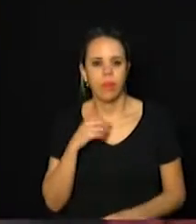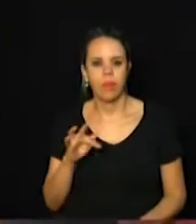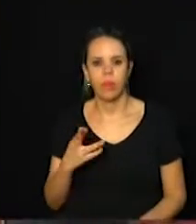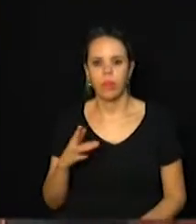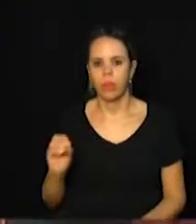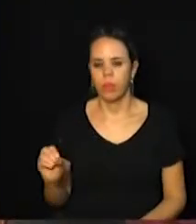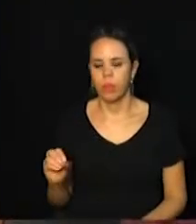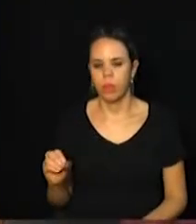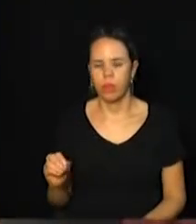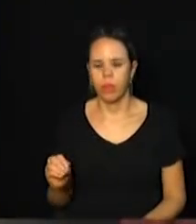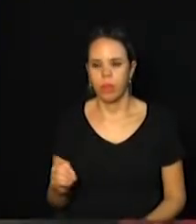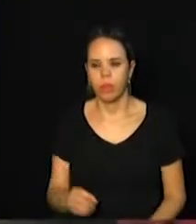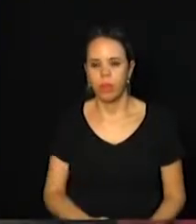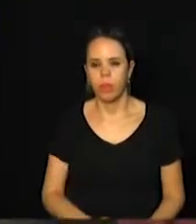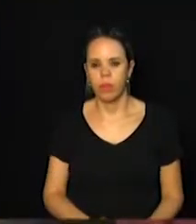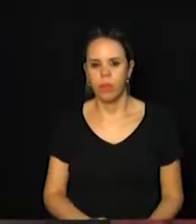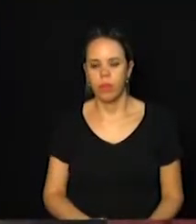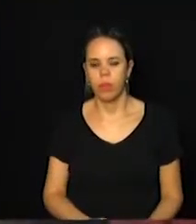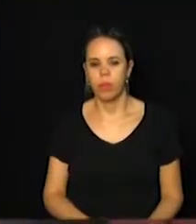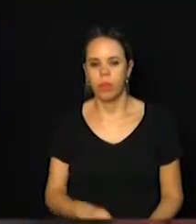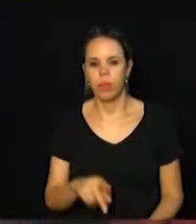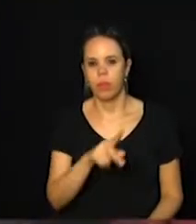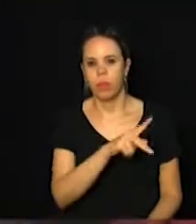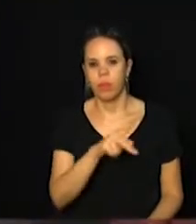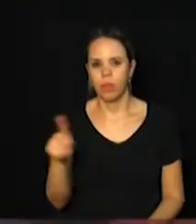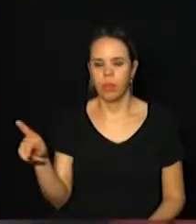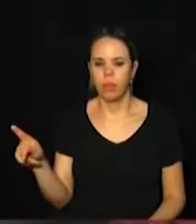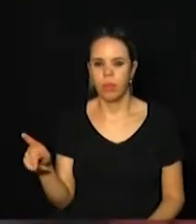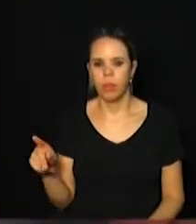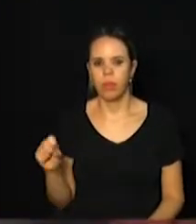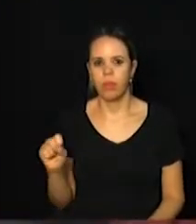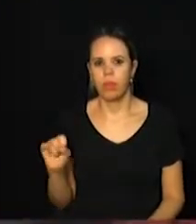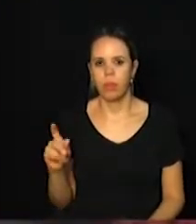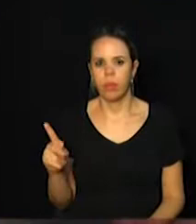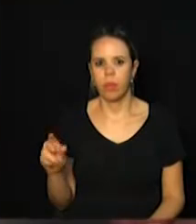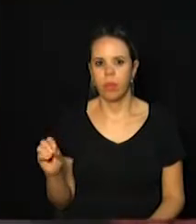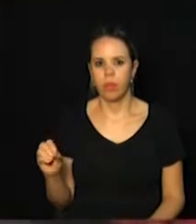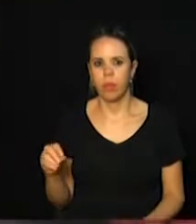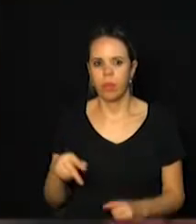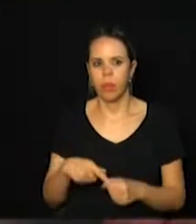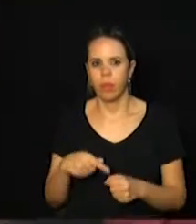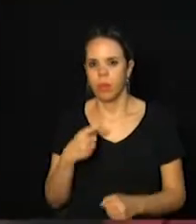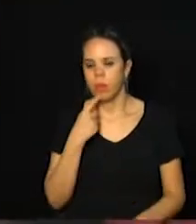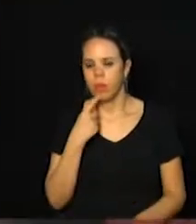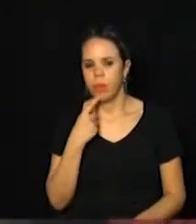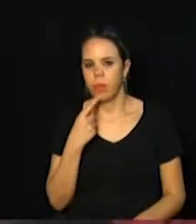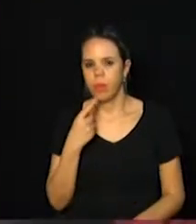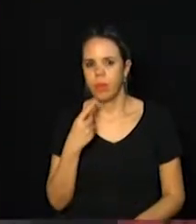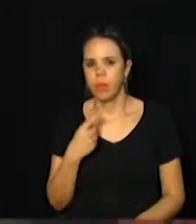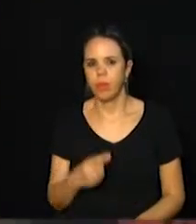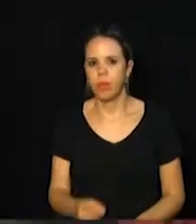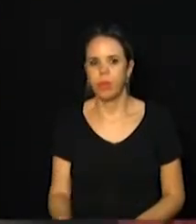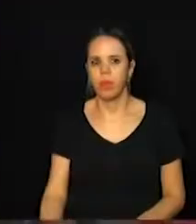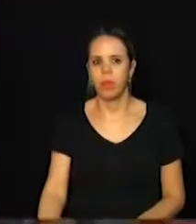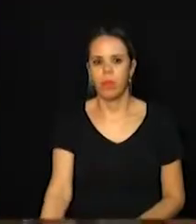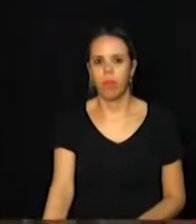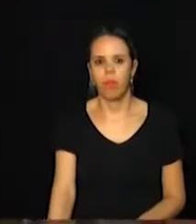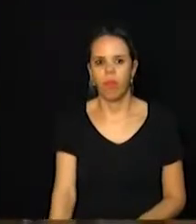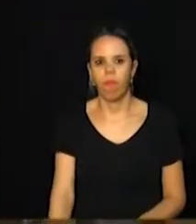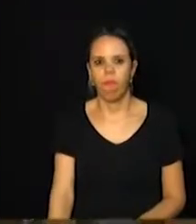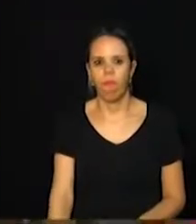Francisco Soares de Souza que o presidente do sintrospetro de Campinas e região